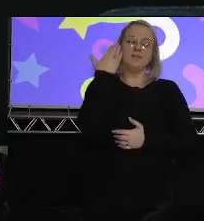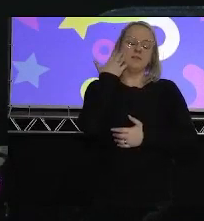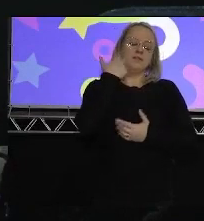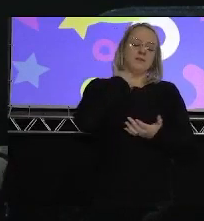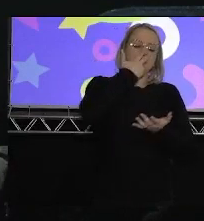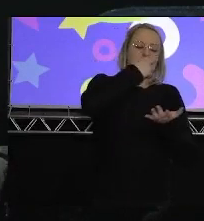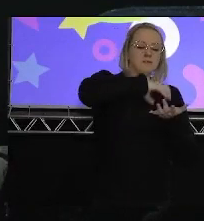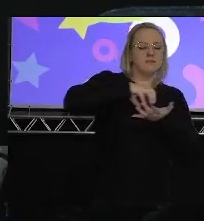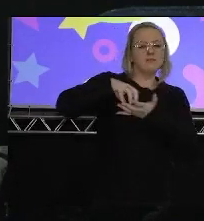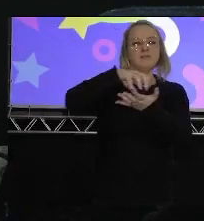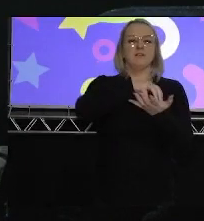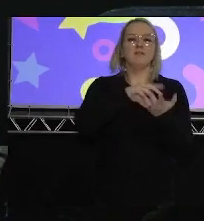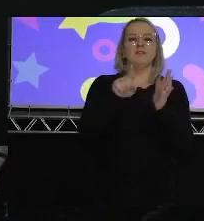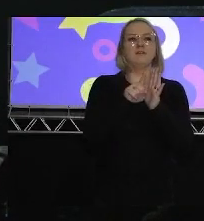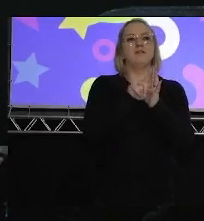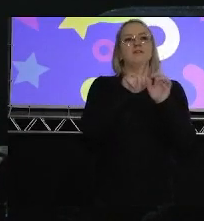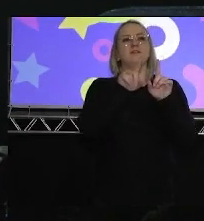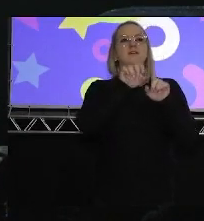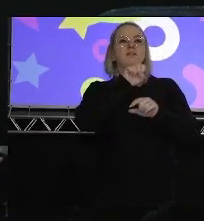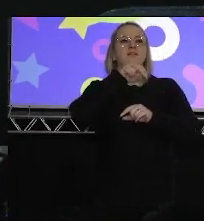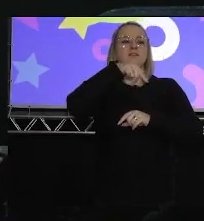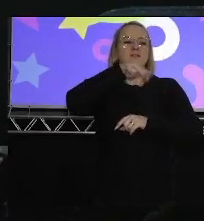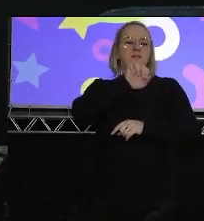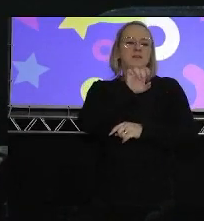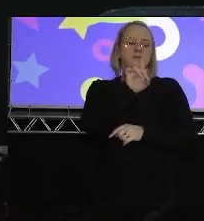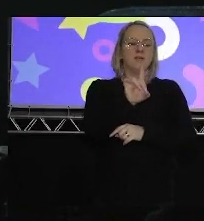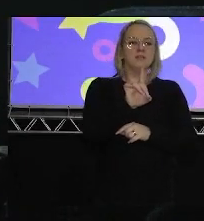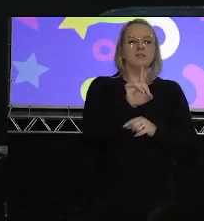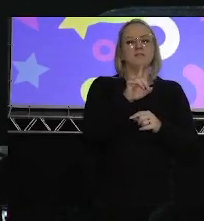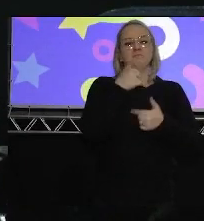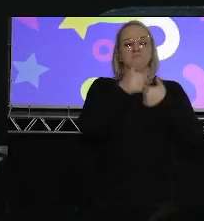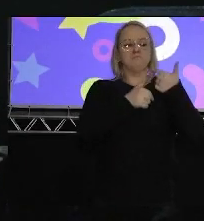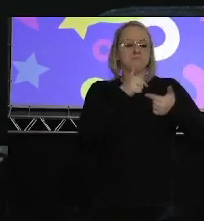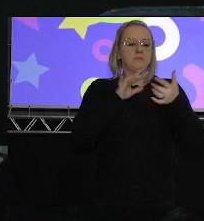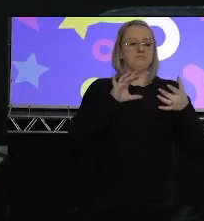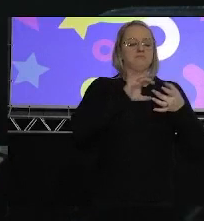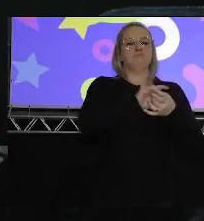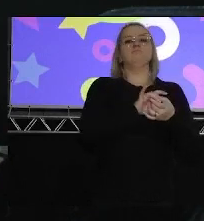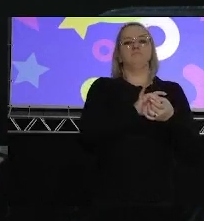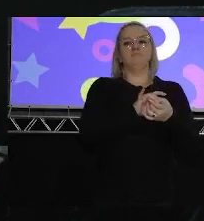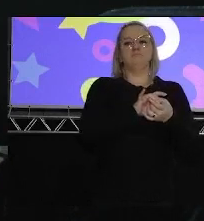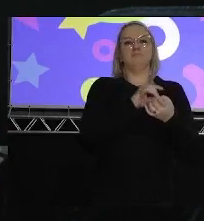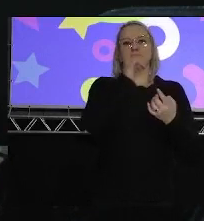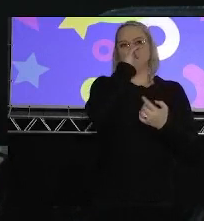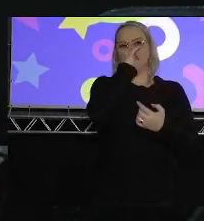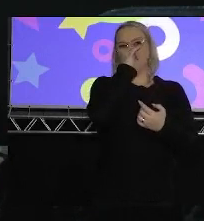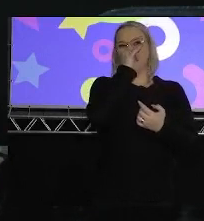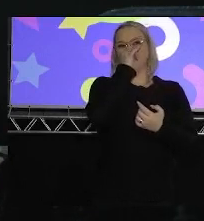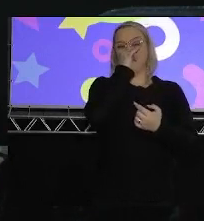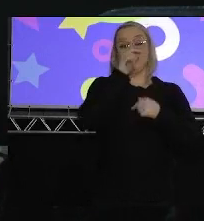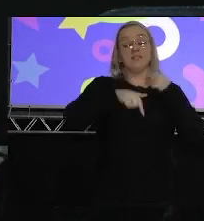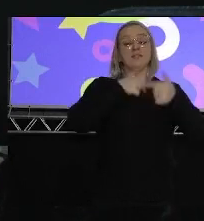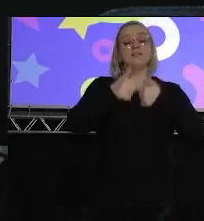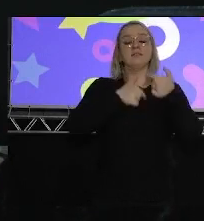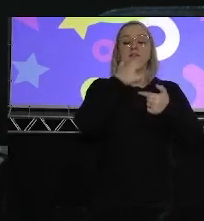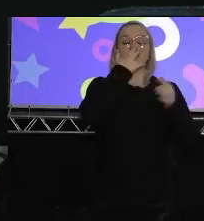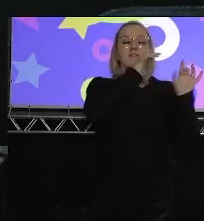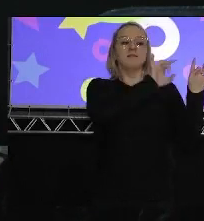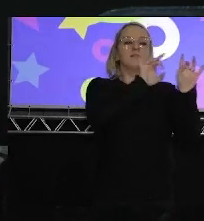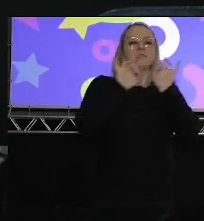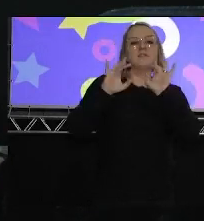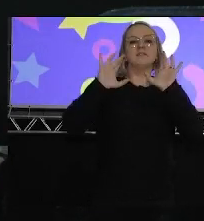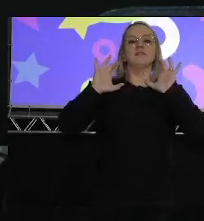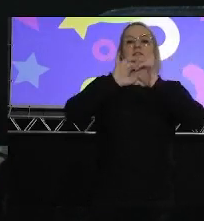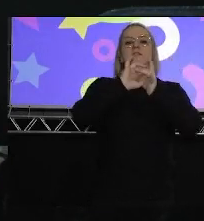departamentos, tenha squads, não tenha nada disso, não precisa ter squad nenhuma. A gente trabalha as alianças, a gente trabalha a especificação de alianças para